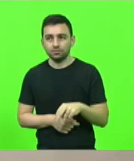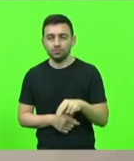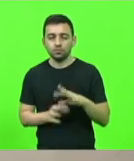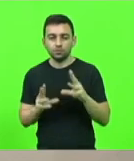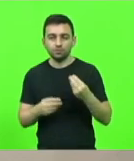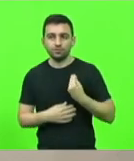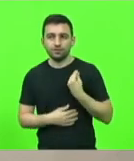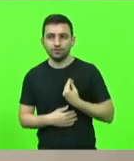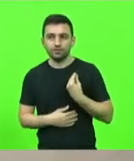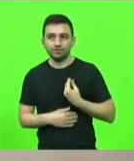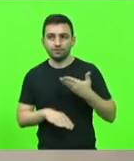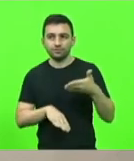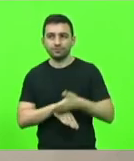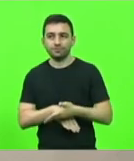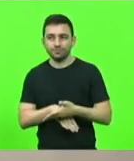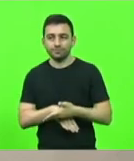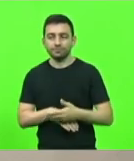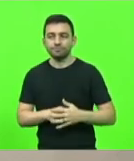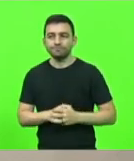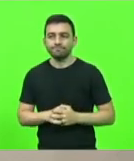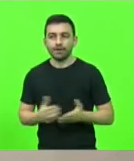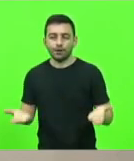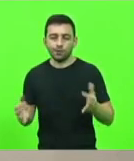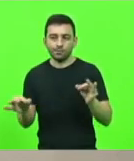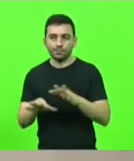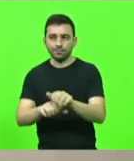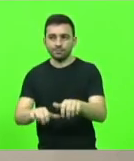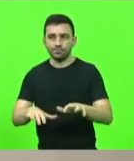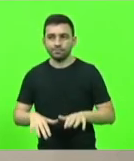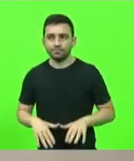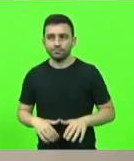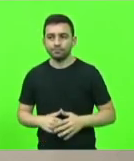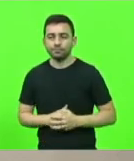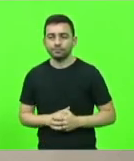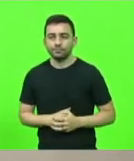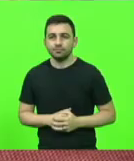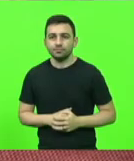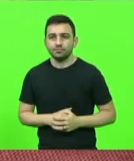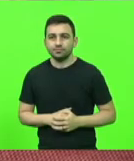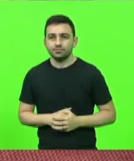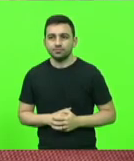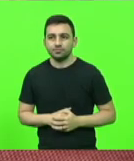presença no plenário desta casa está encerrada a presente sessão